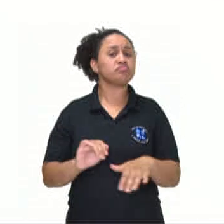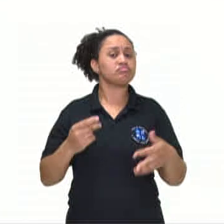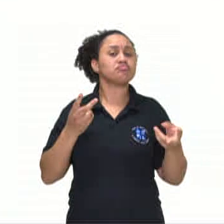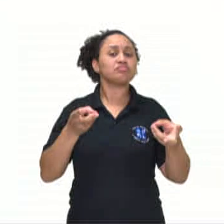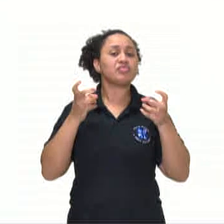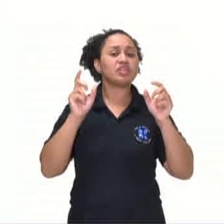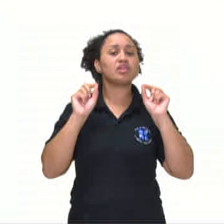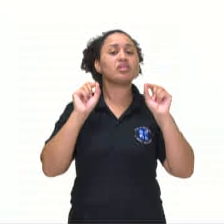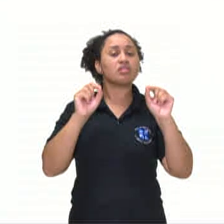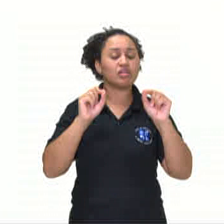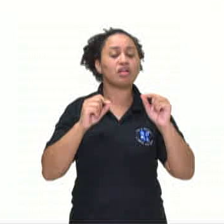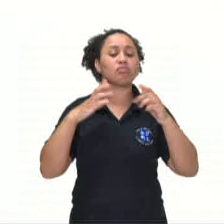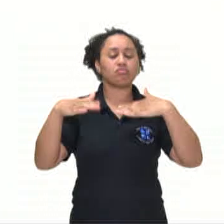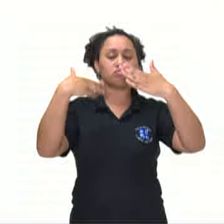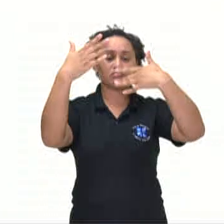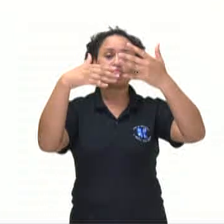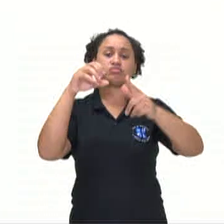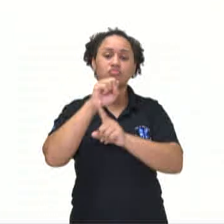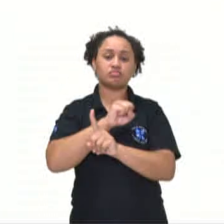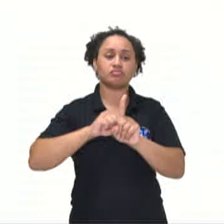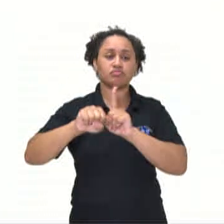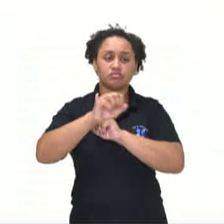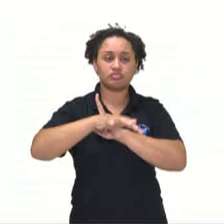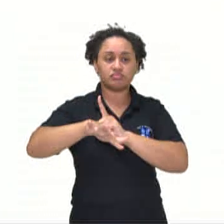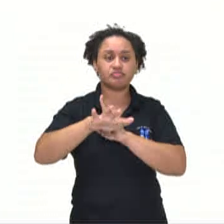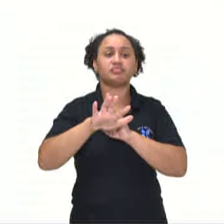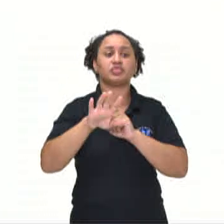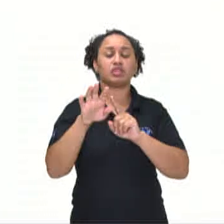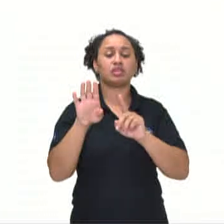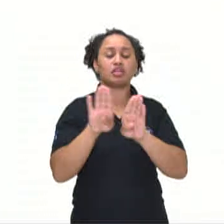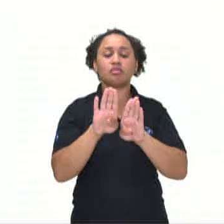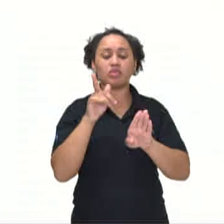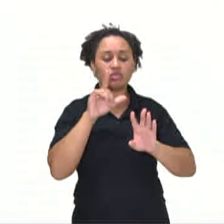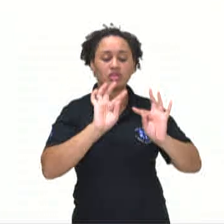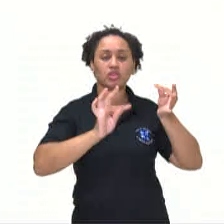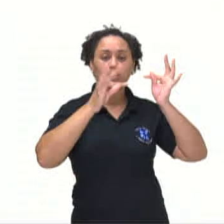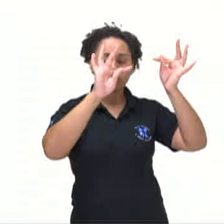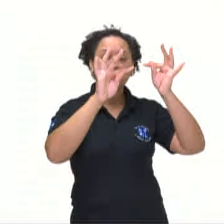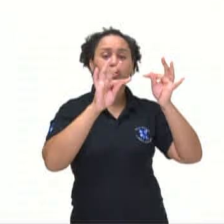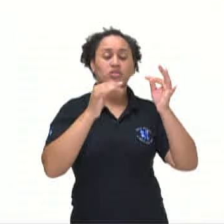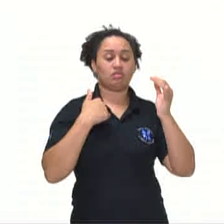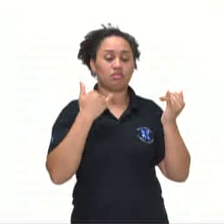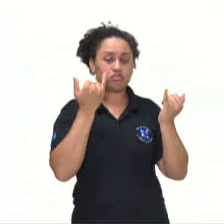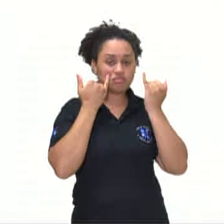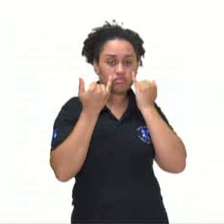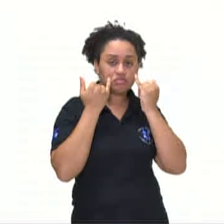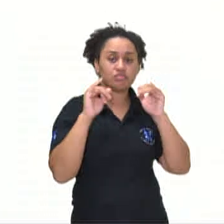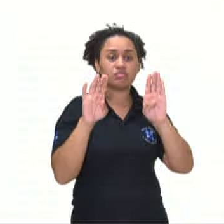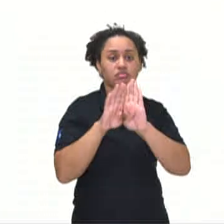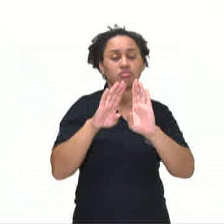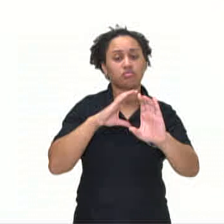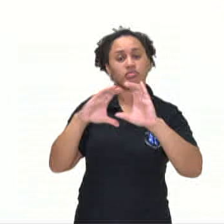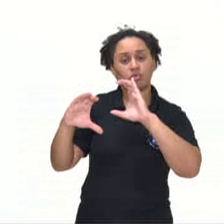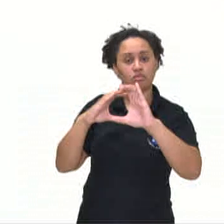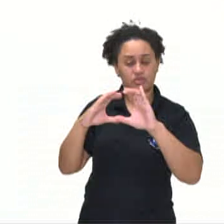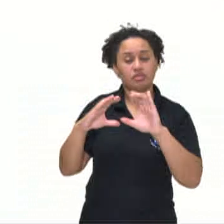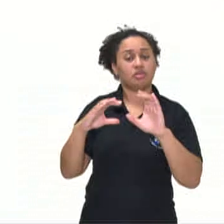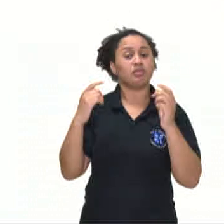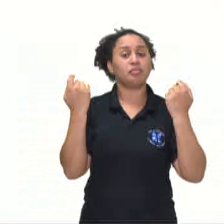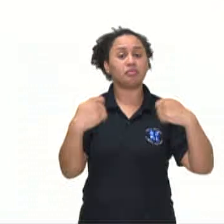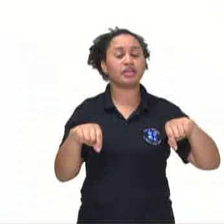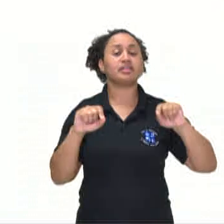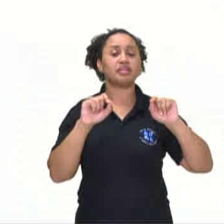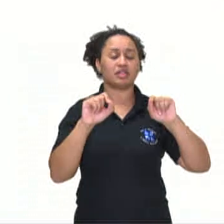para o avanço da sociedade, o acesso às tecnologias de informação e comunicação devem